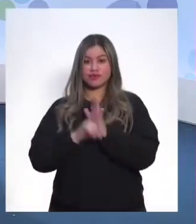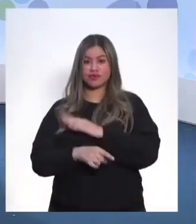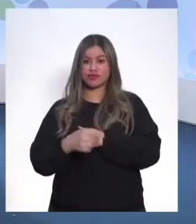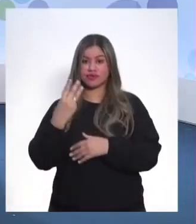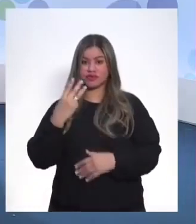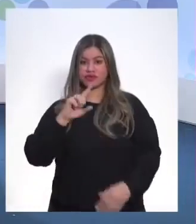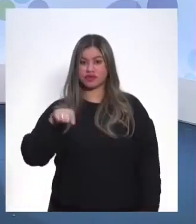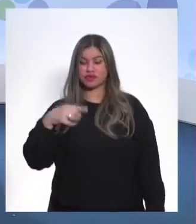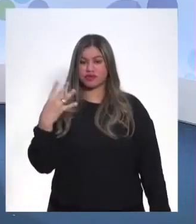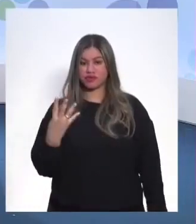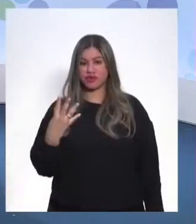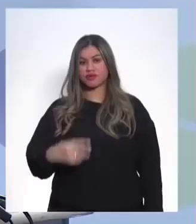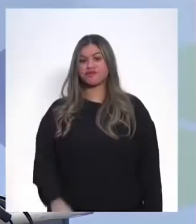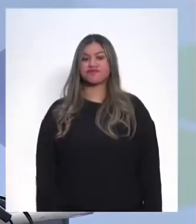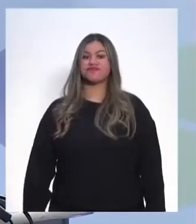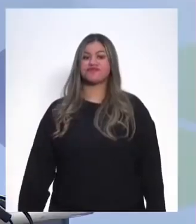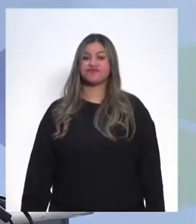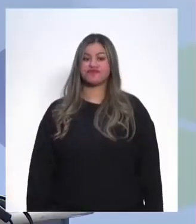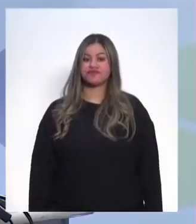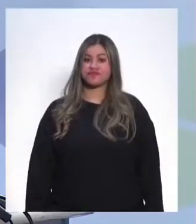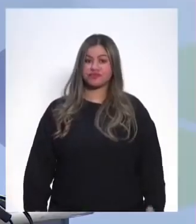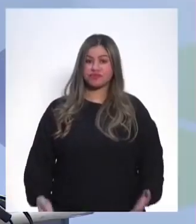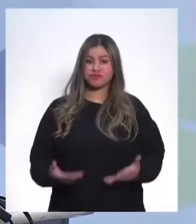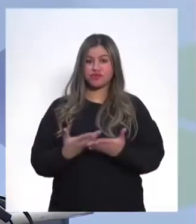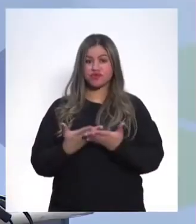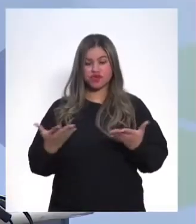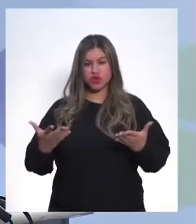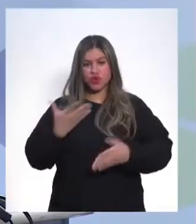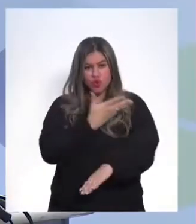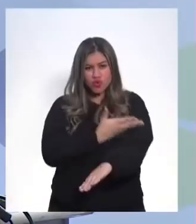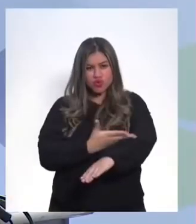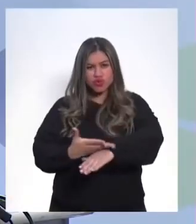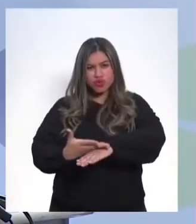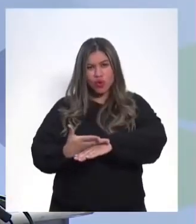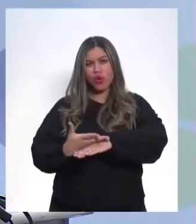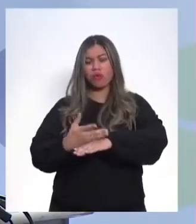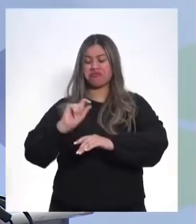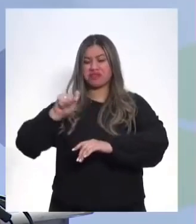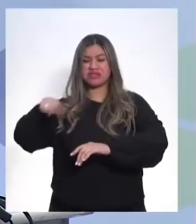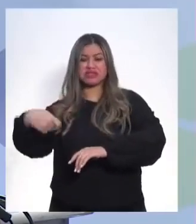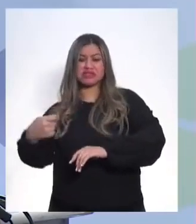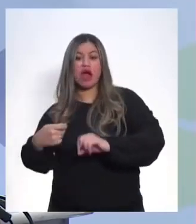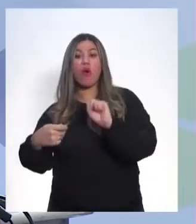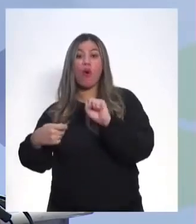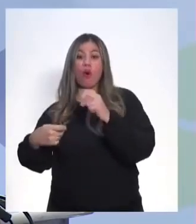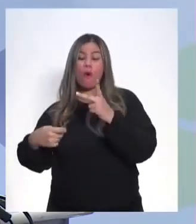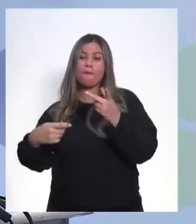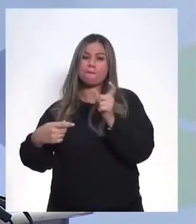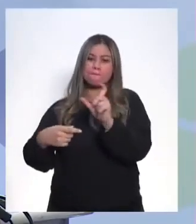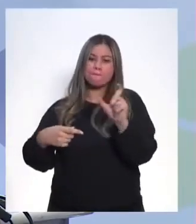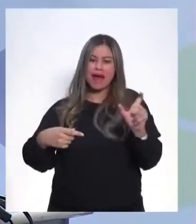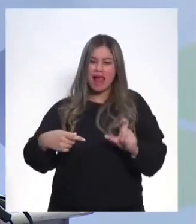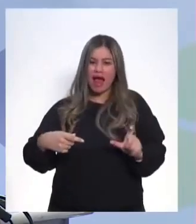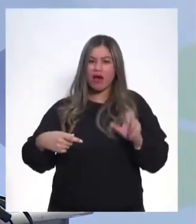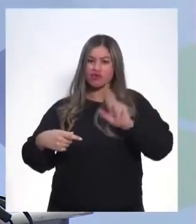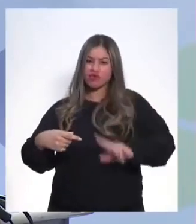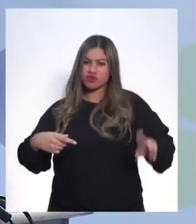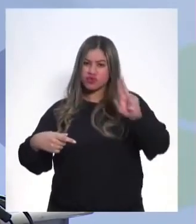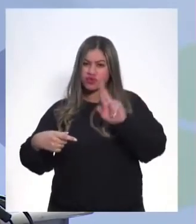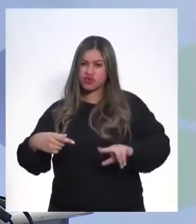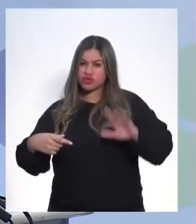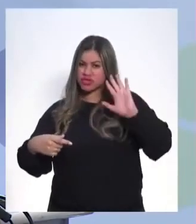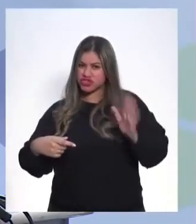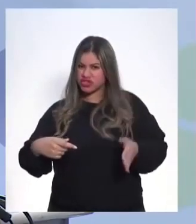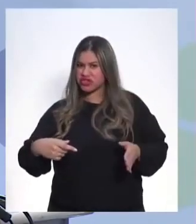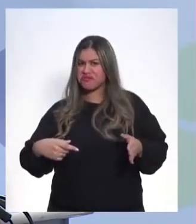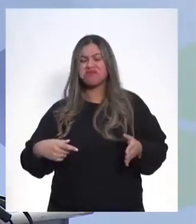Três e quatro. Utiliza alguma palavra ou expressão no seu dia a dia? Eu acho que até vocês já foram tentando responder, mas foca